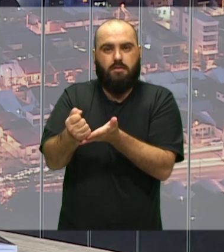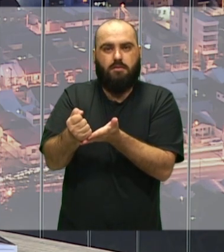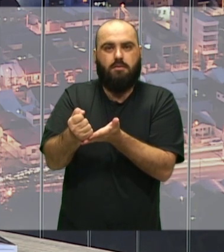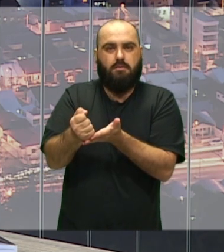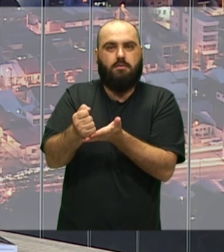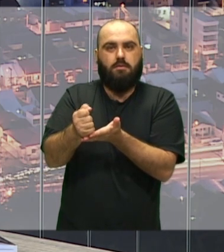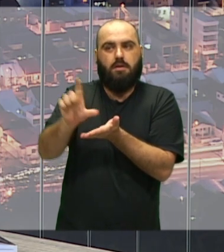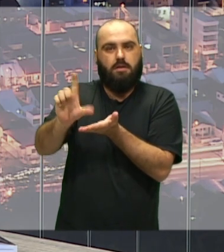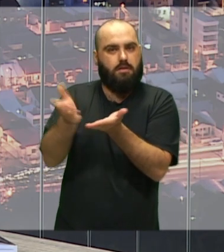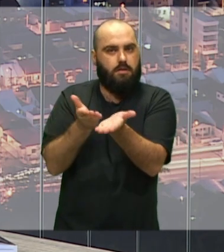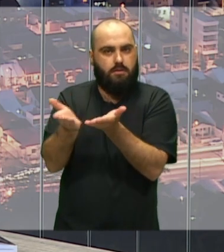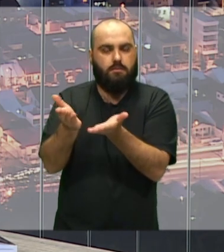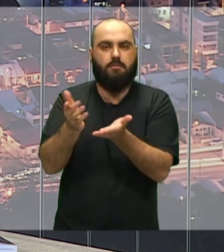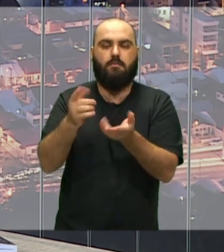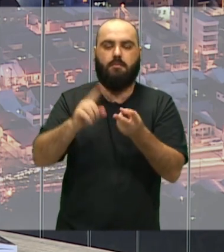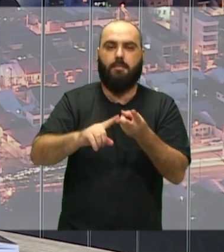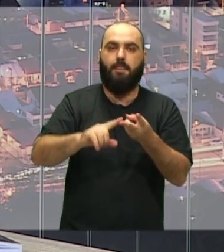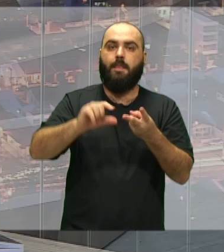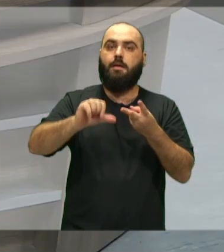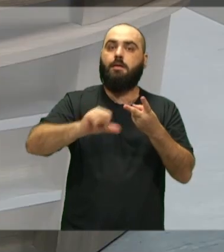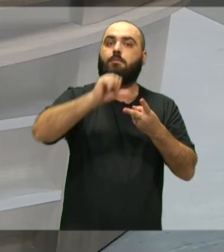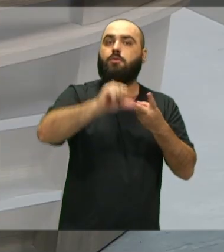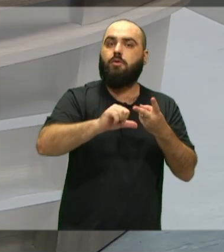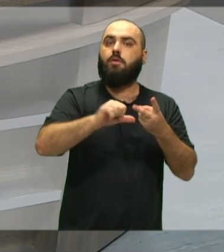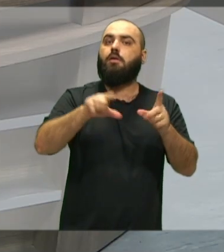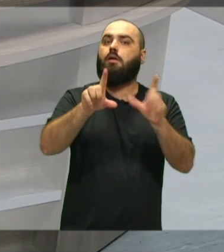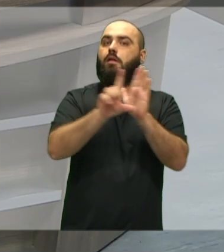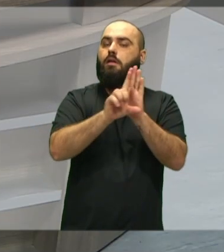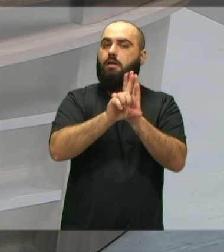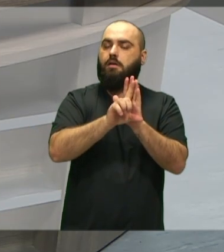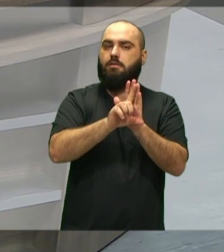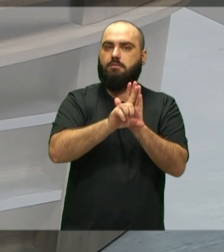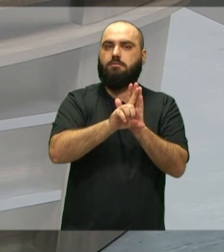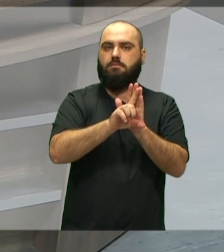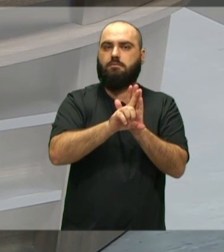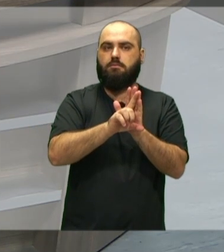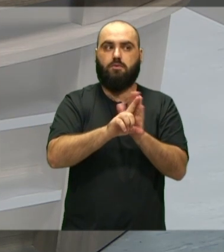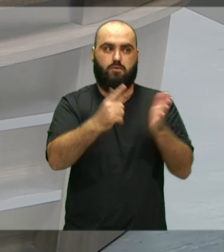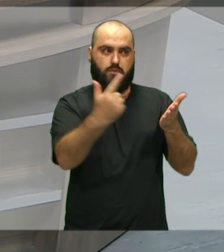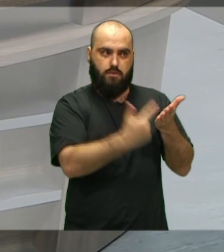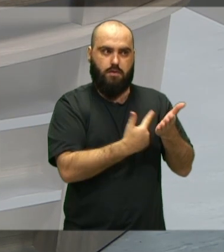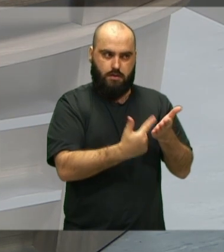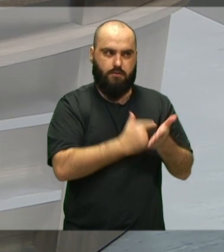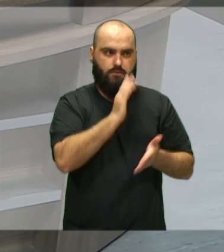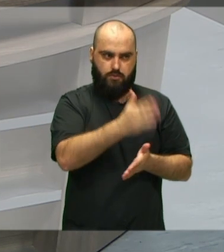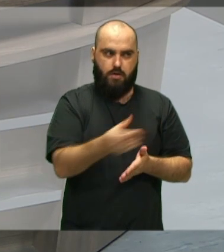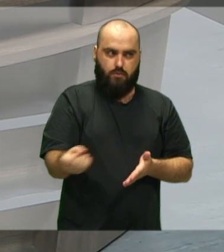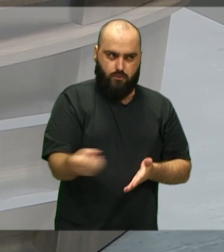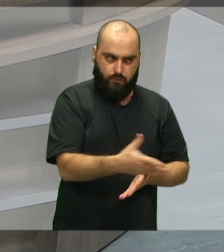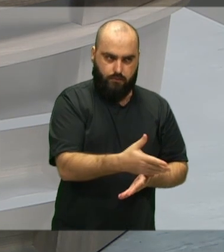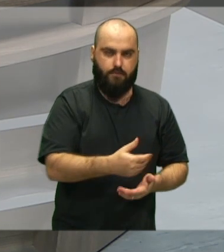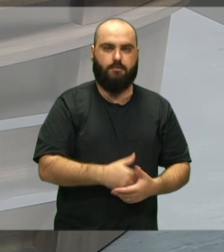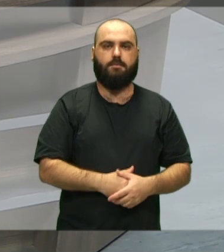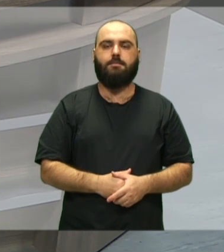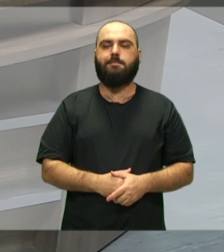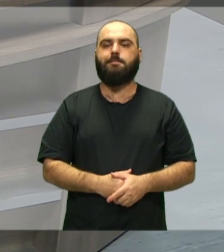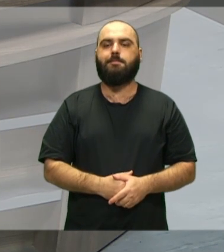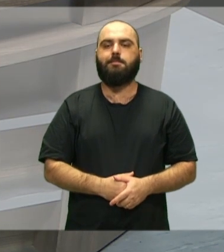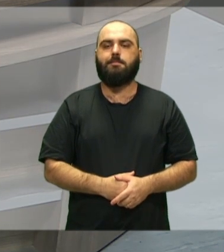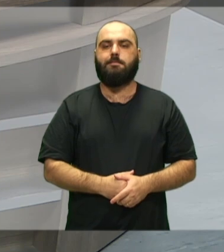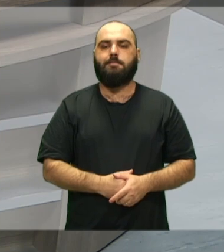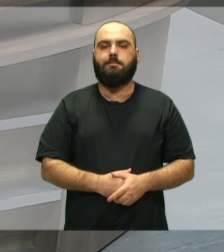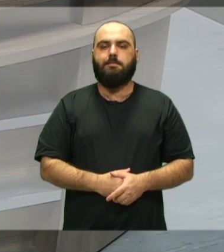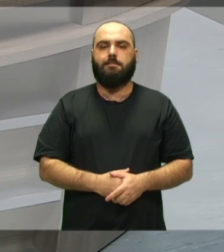houve alterações na lei de improbidade administrativa. O livro já está atualizado quanto a isso. Aí eu quero saber o seguinte,